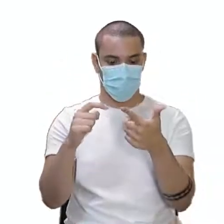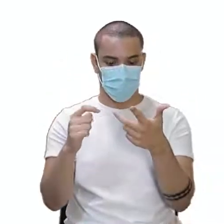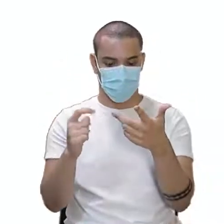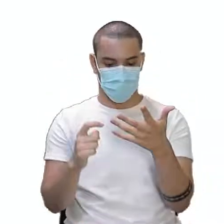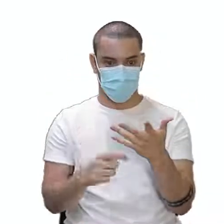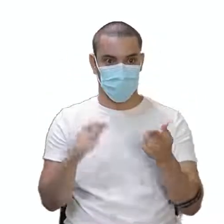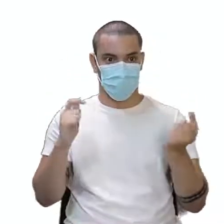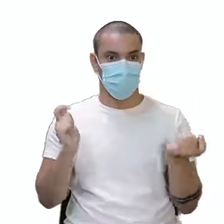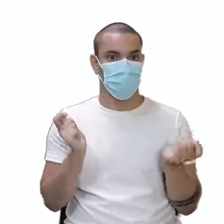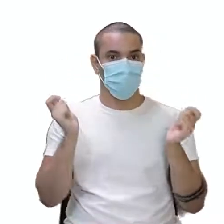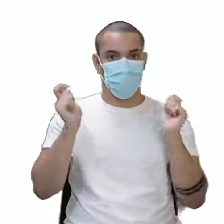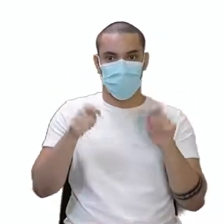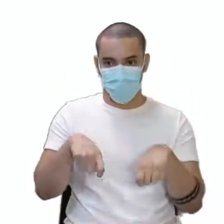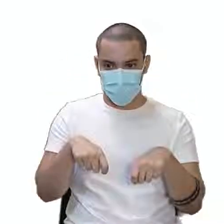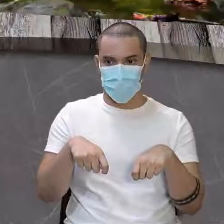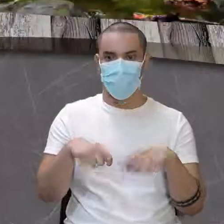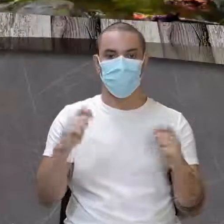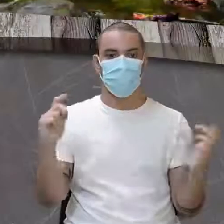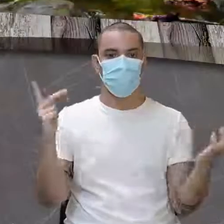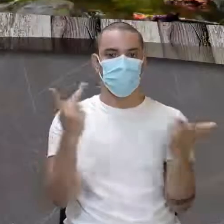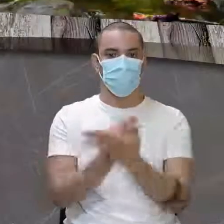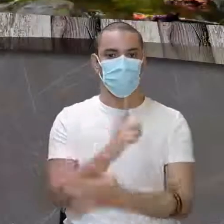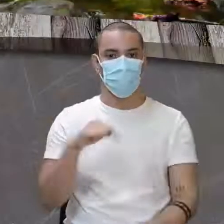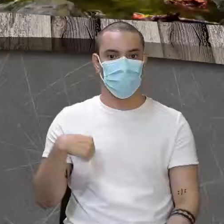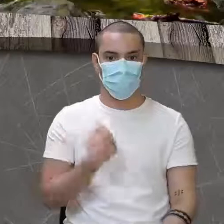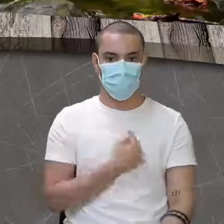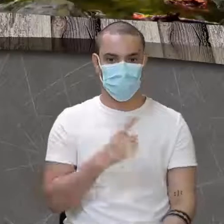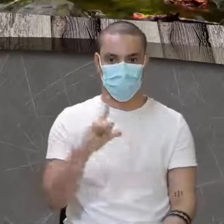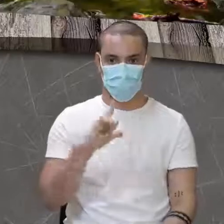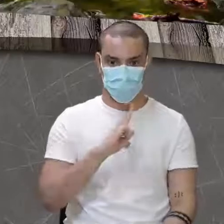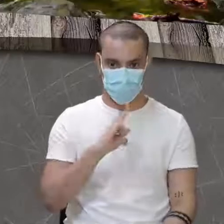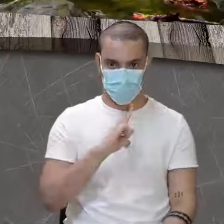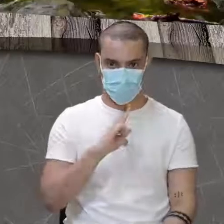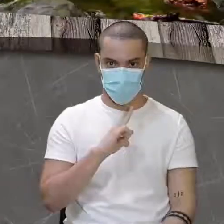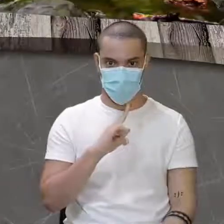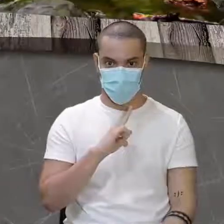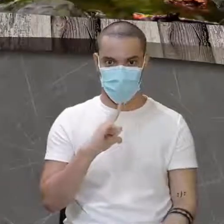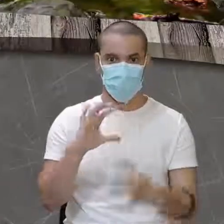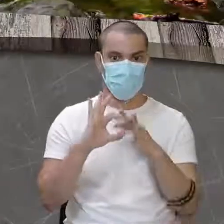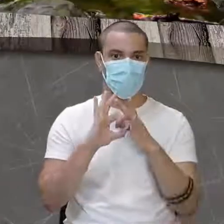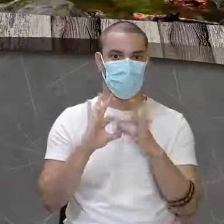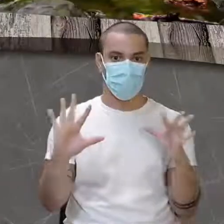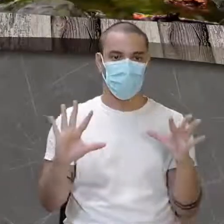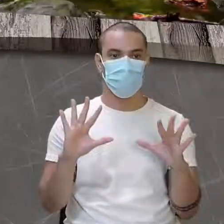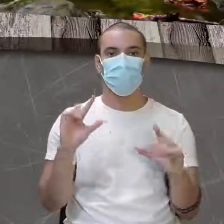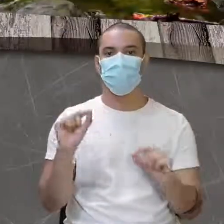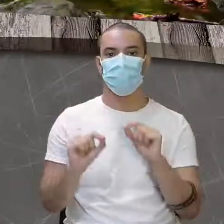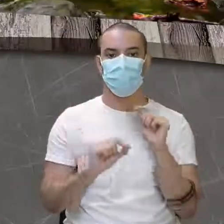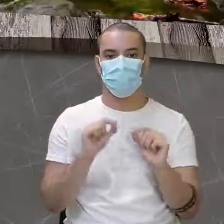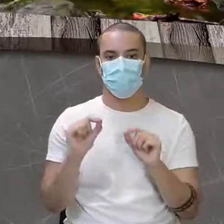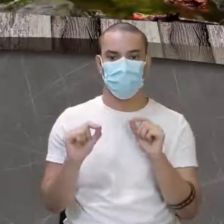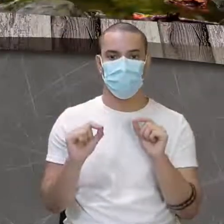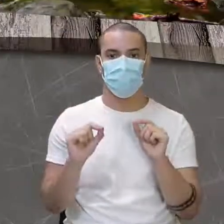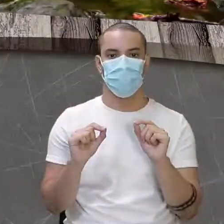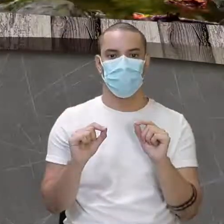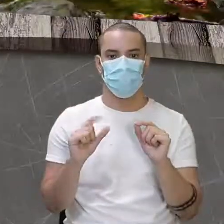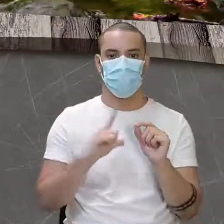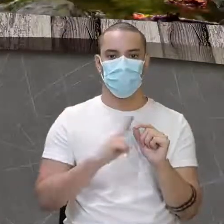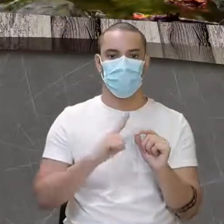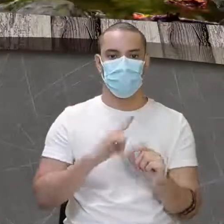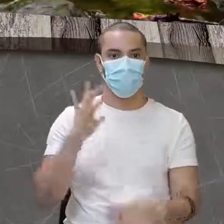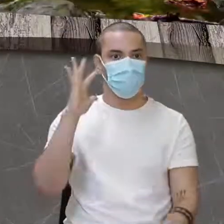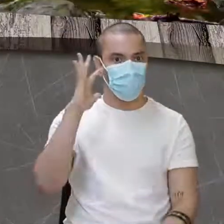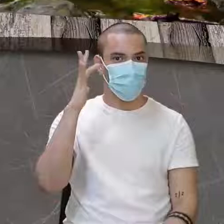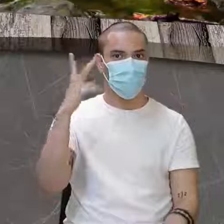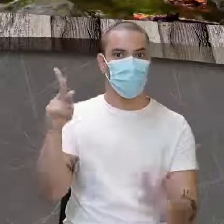vão permitir que a gente tenha, olha para mim, que a gente vai permitir que a gente tenha esse